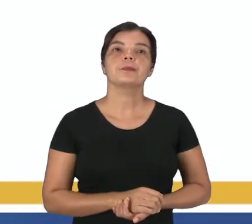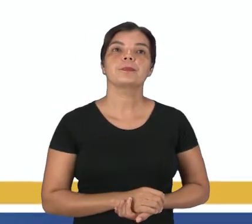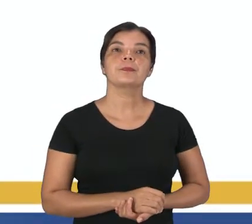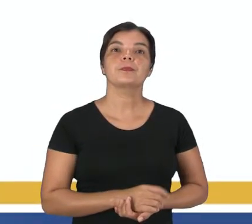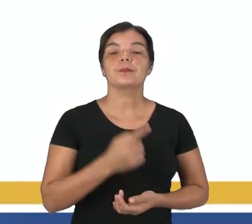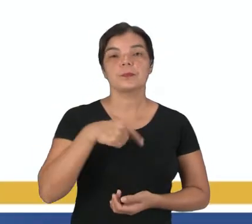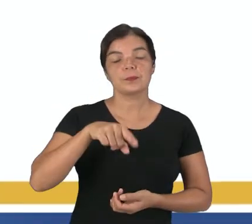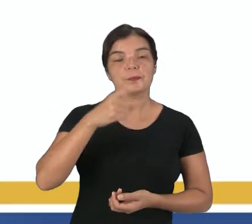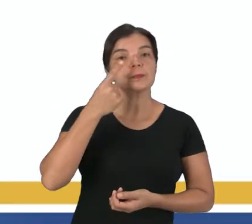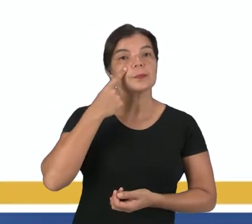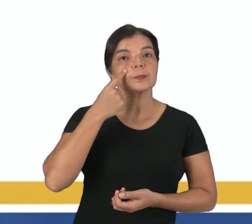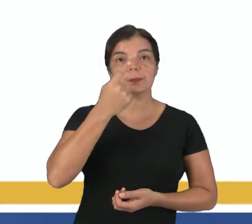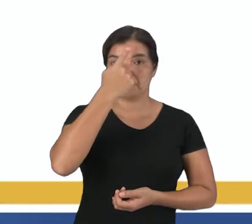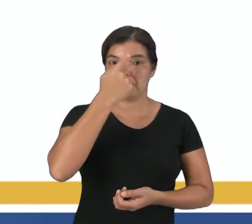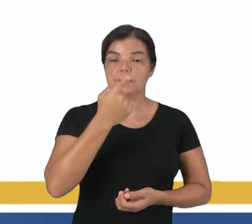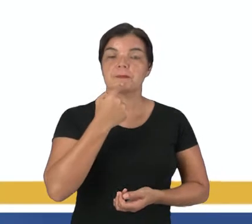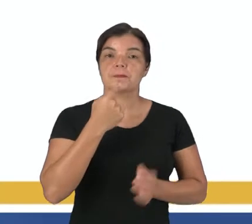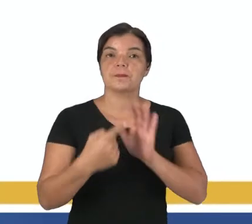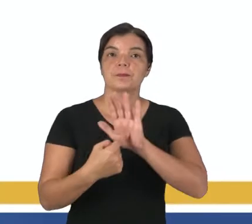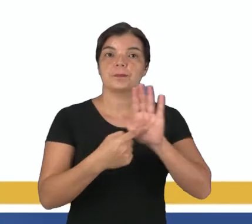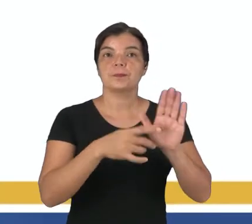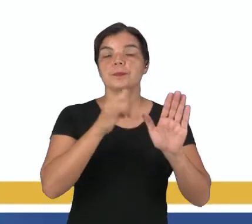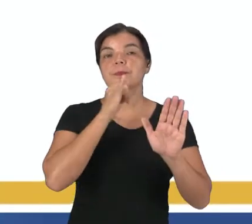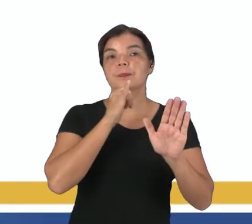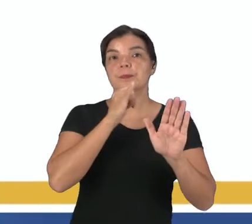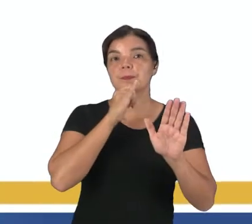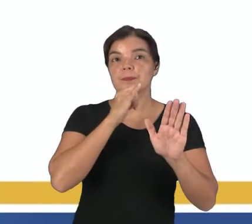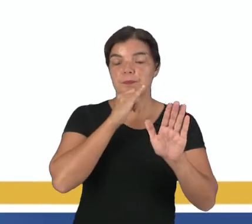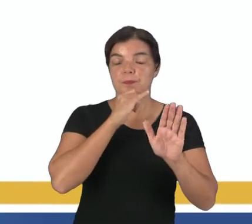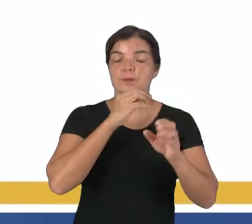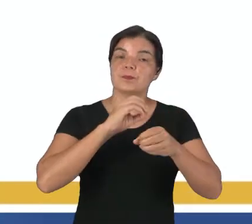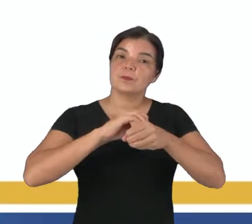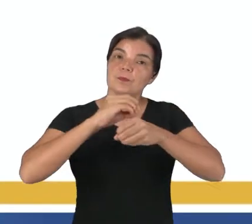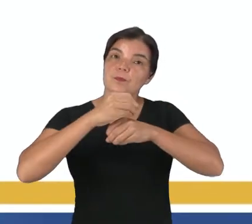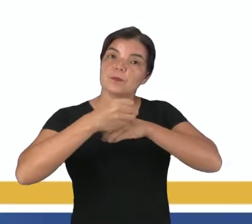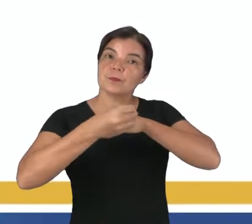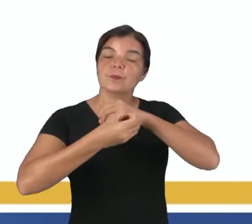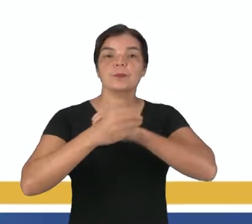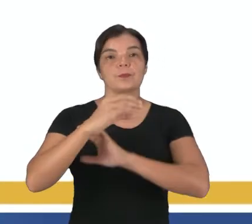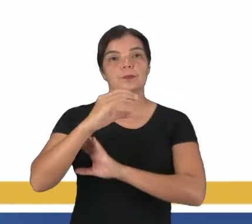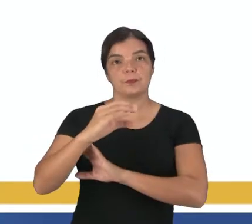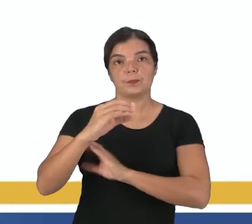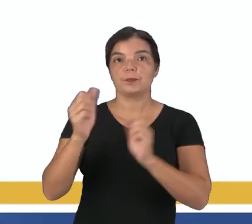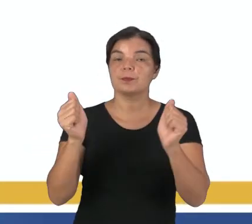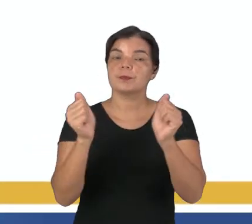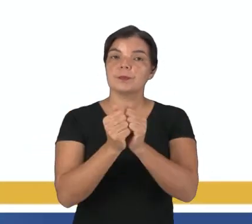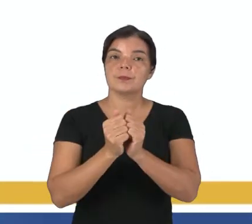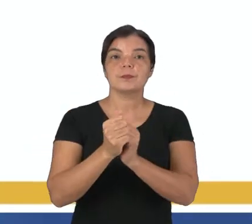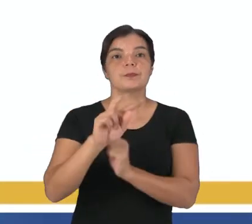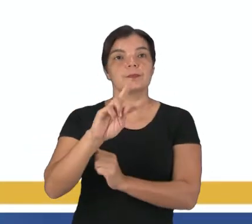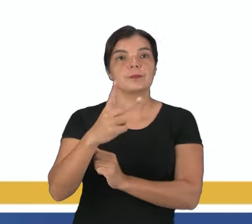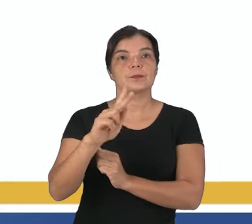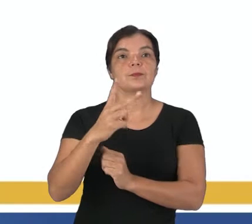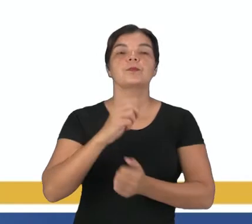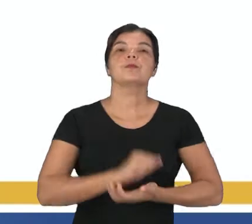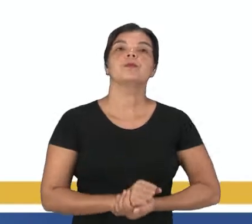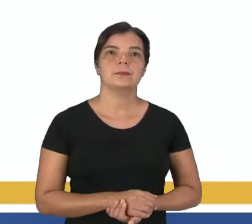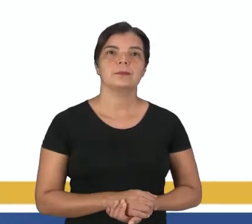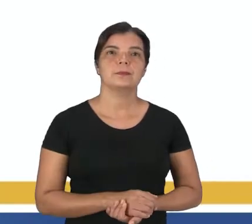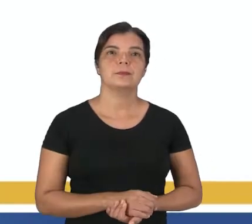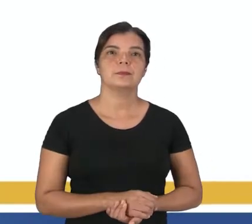proteínas como vocês podem ver se é o exemplo de uma molécula de carbono que está ligada ao hidrogênio